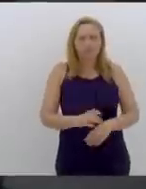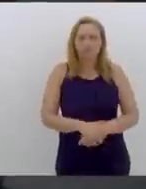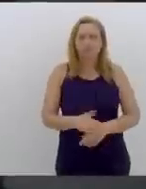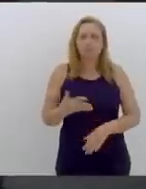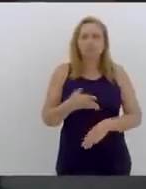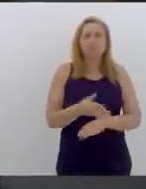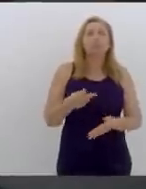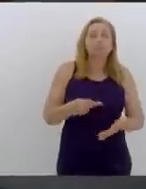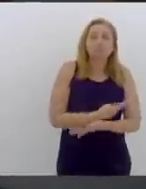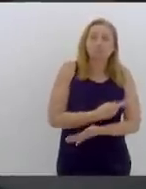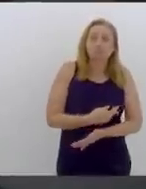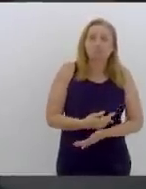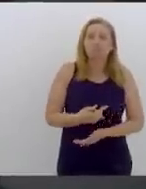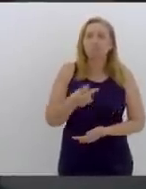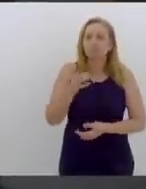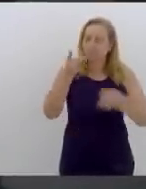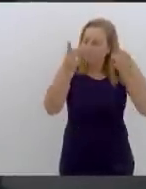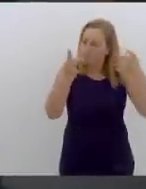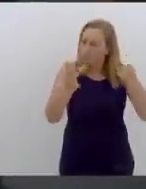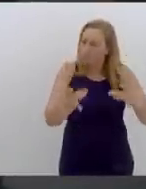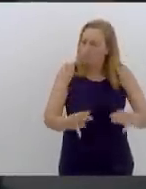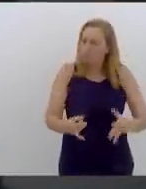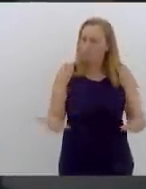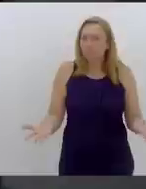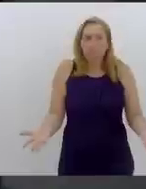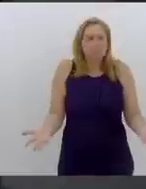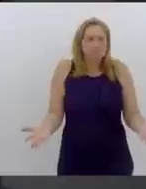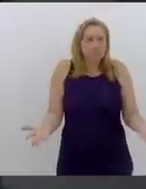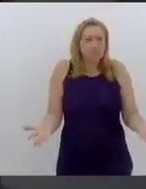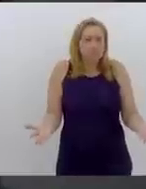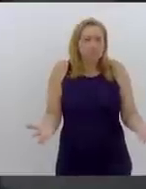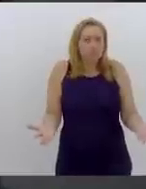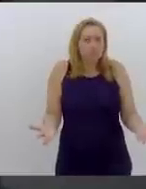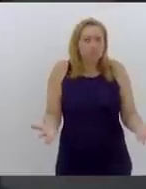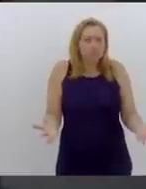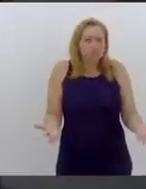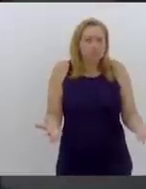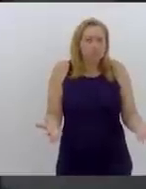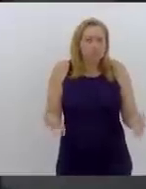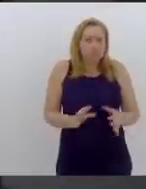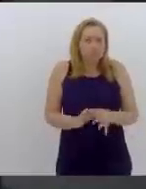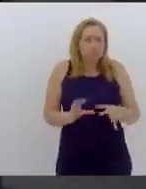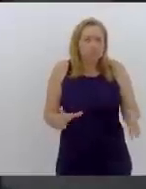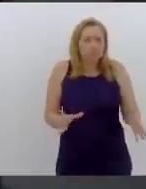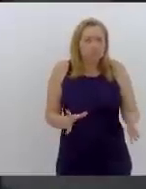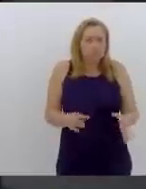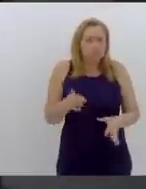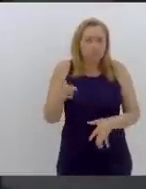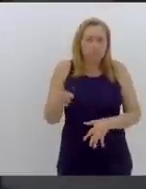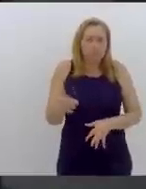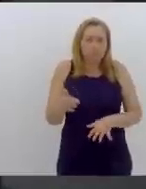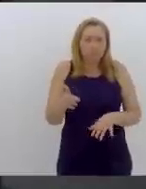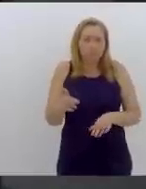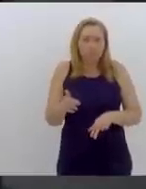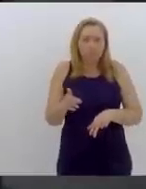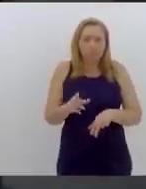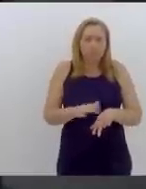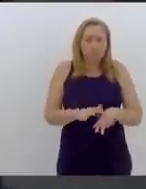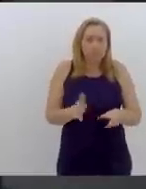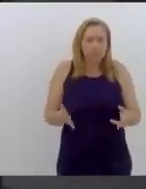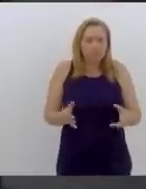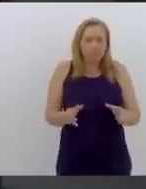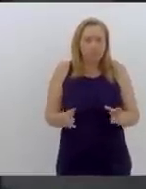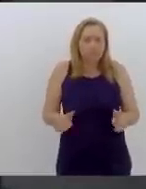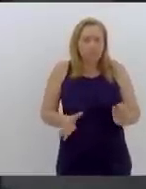ele chegou lá o que que aconteceu isso isso isso ele falou Pô o paciente da alvará de soltura porque você é paciente está com mandato de segurança